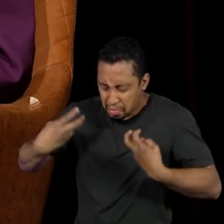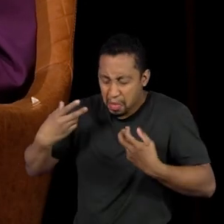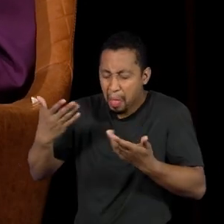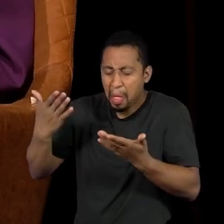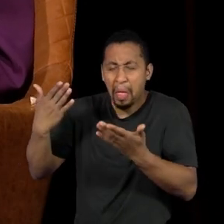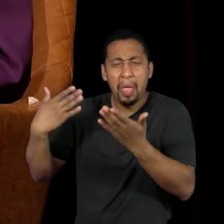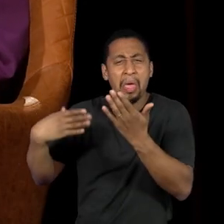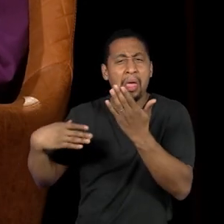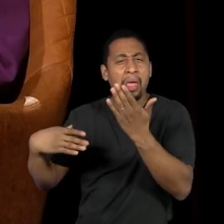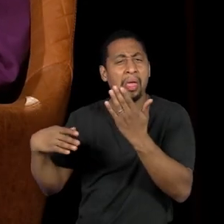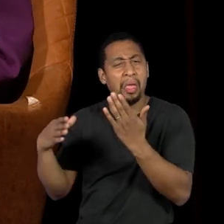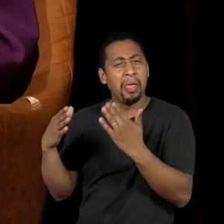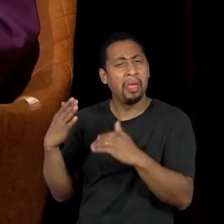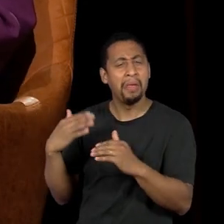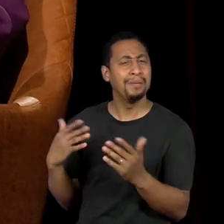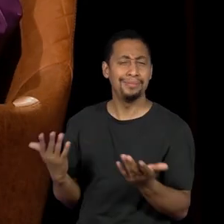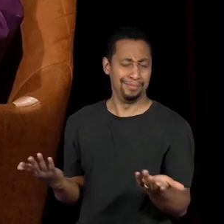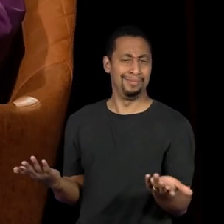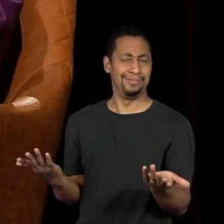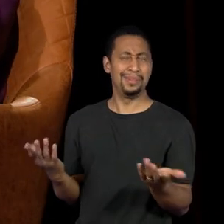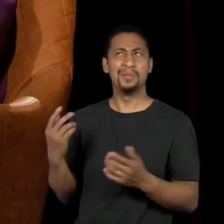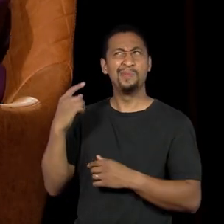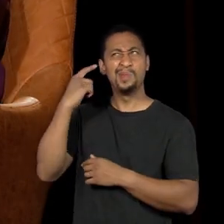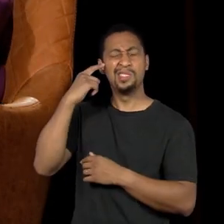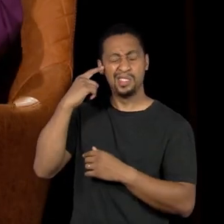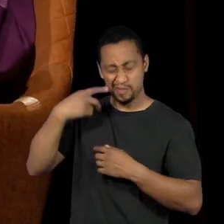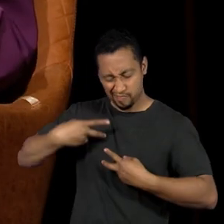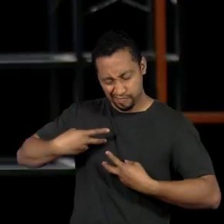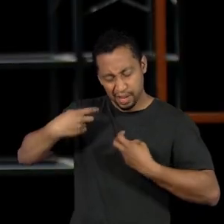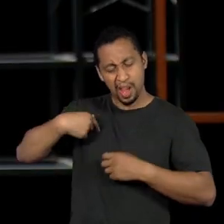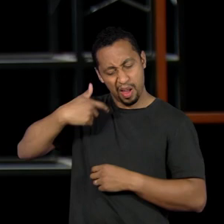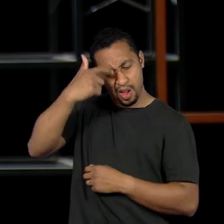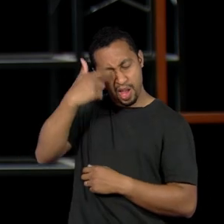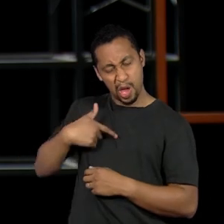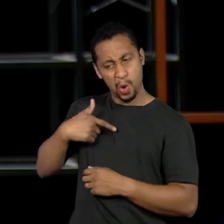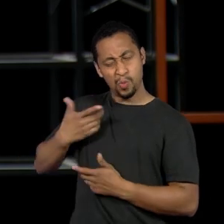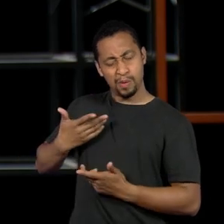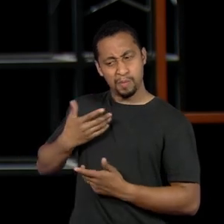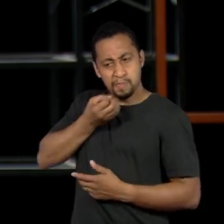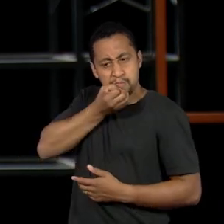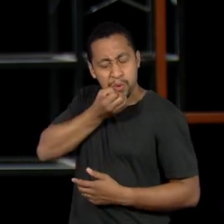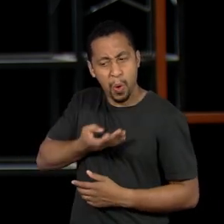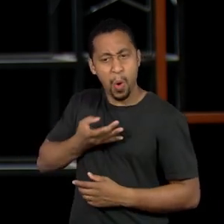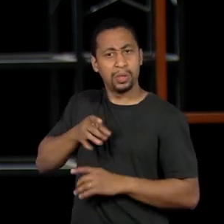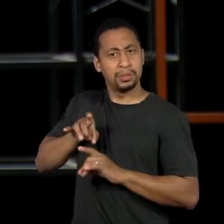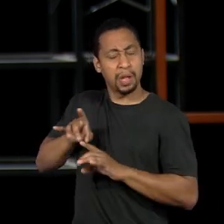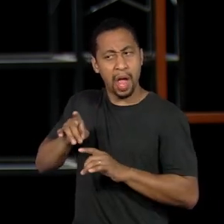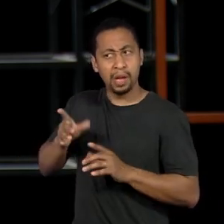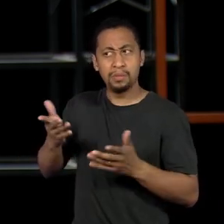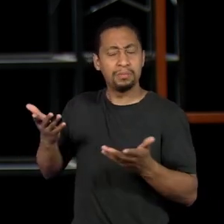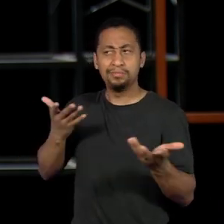pessoa que tem técnica e trabalha em cima, ele vai explodir de bom. E